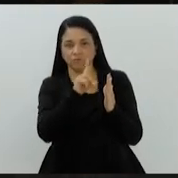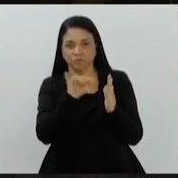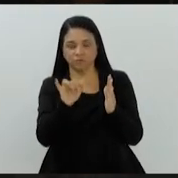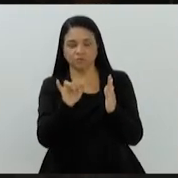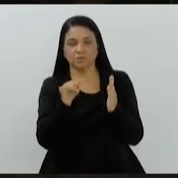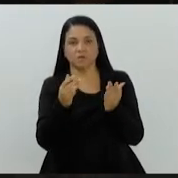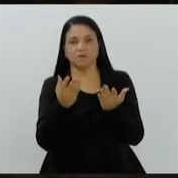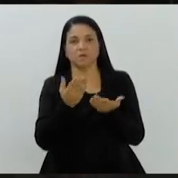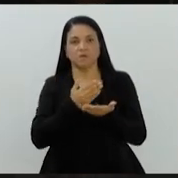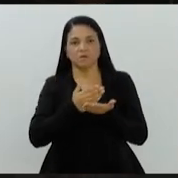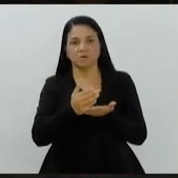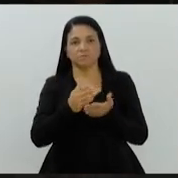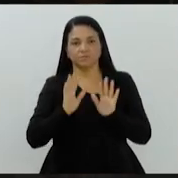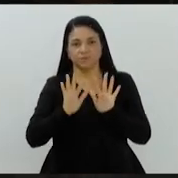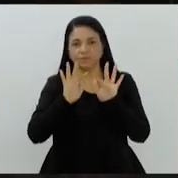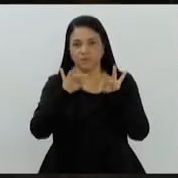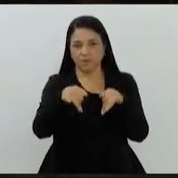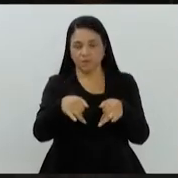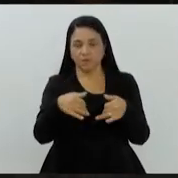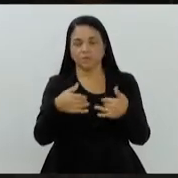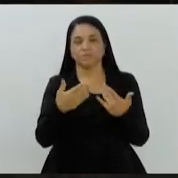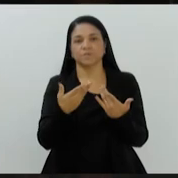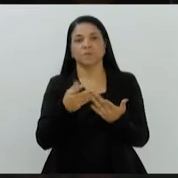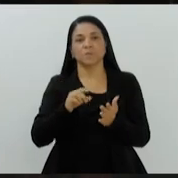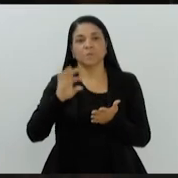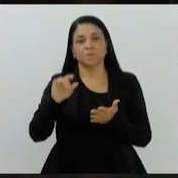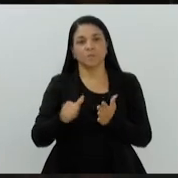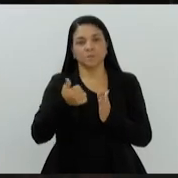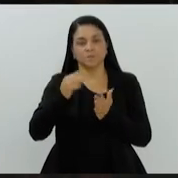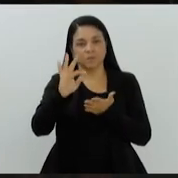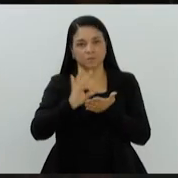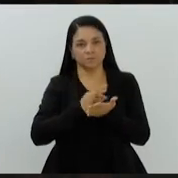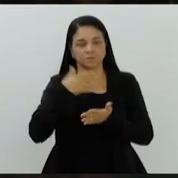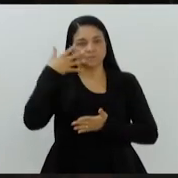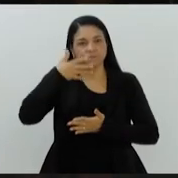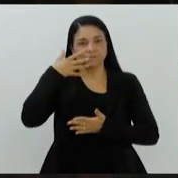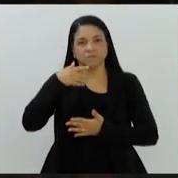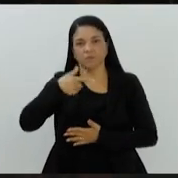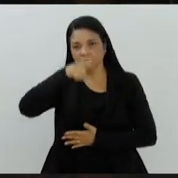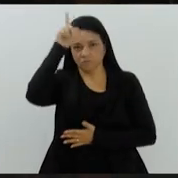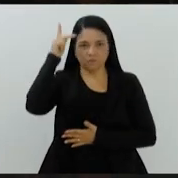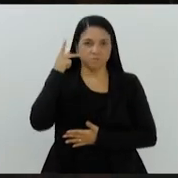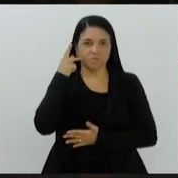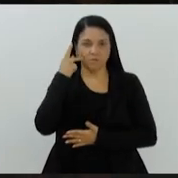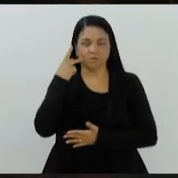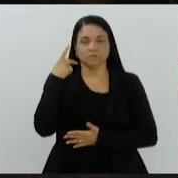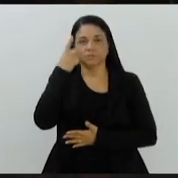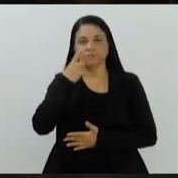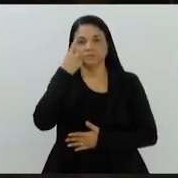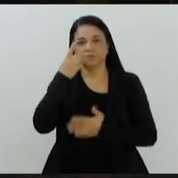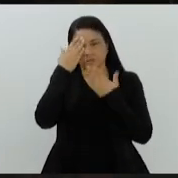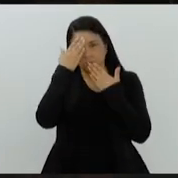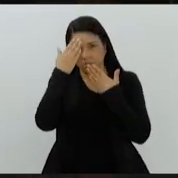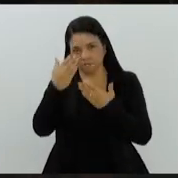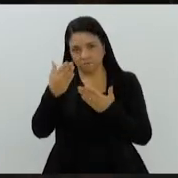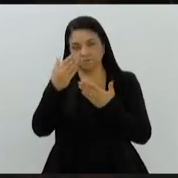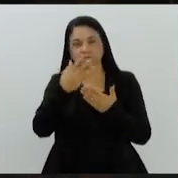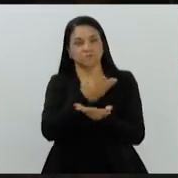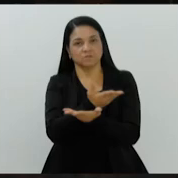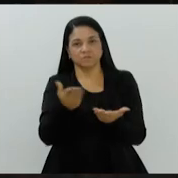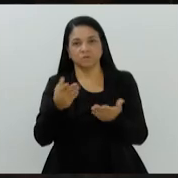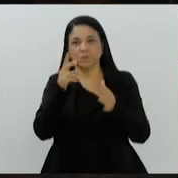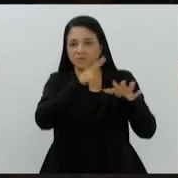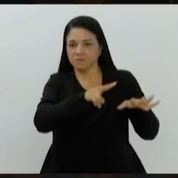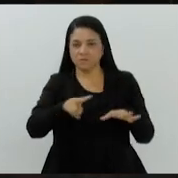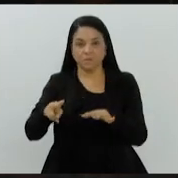dia, passa-se ao expediente final. Primeiro orador inscrito, o deputado Luiz Paulo. Agradeço a todos mais uma vez, a uma